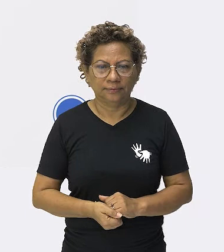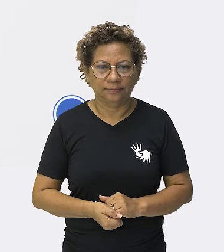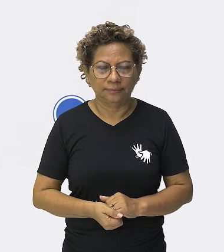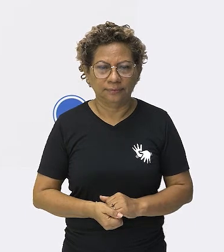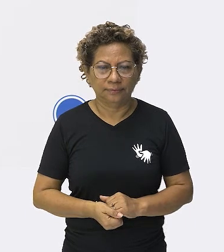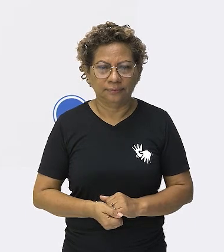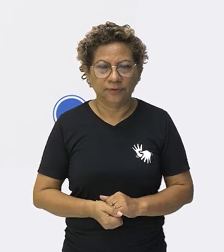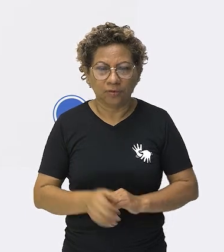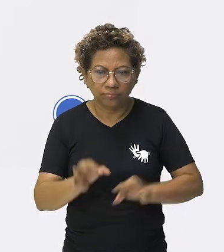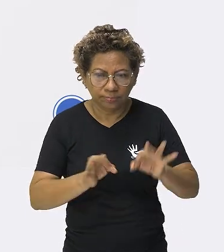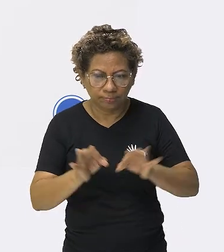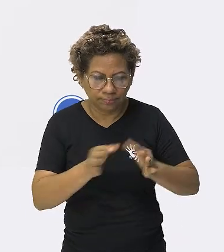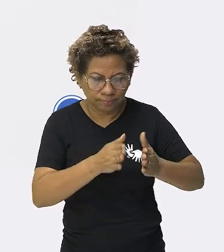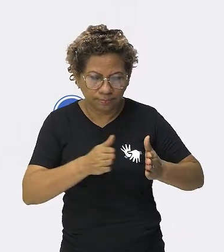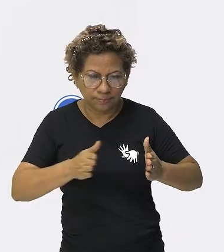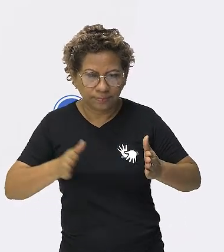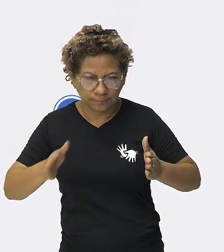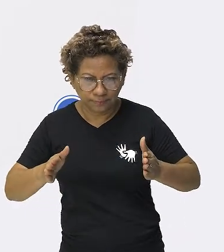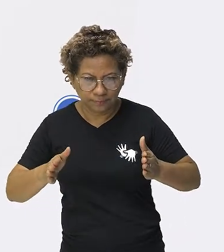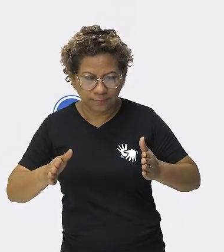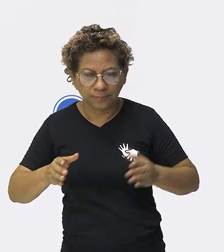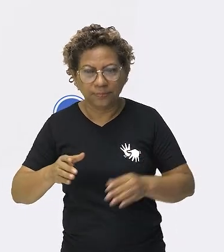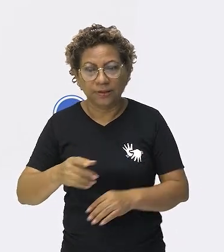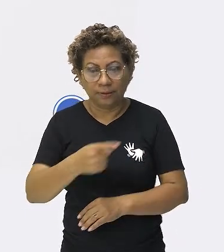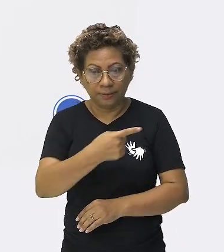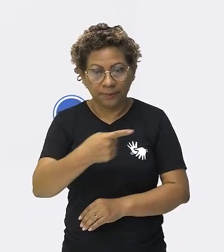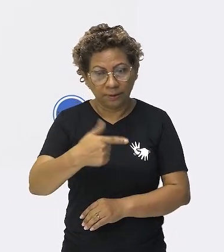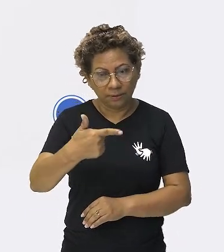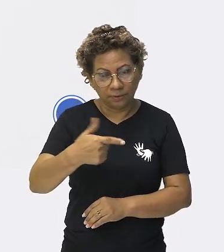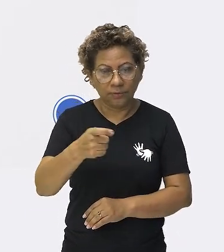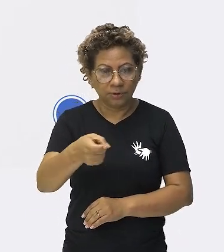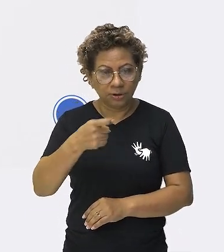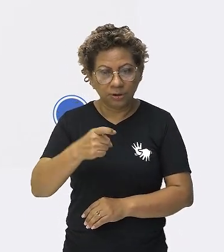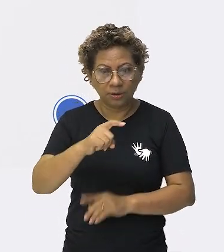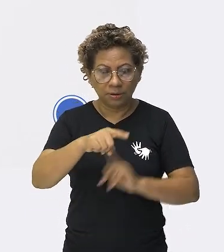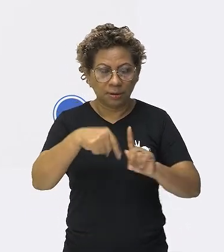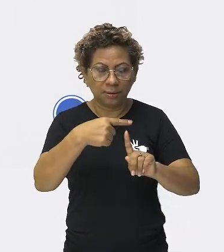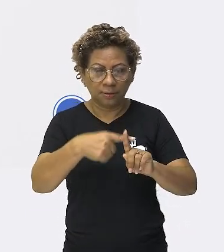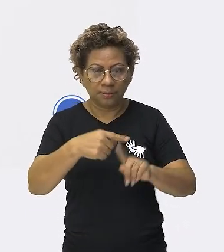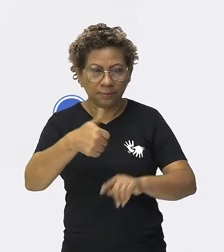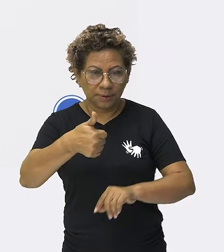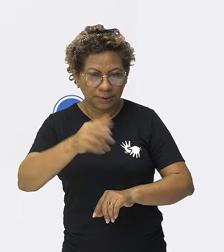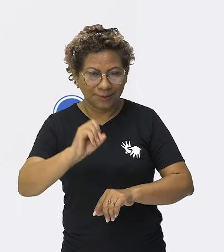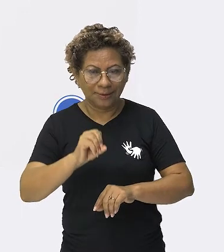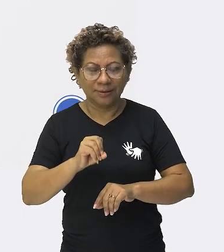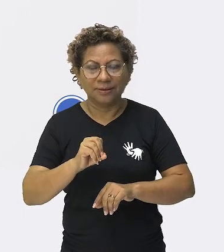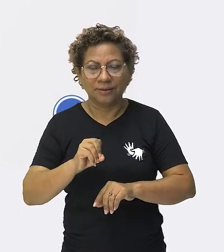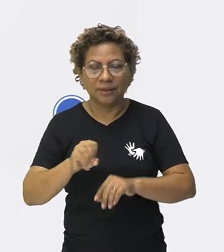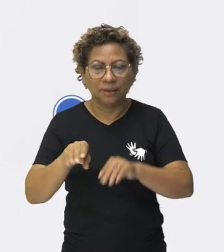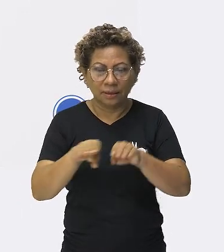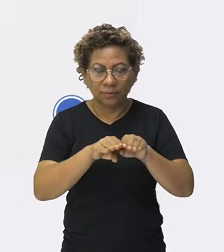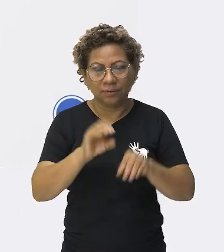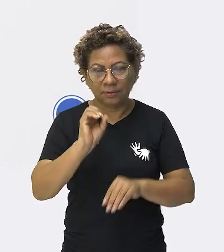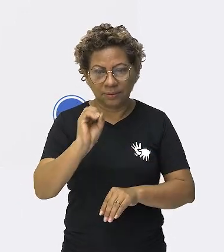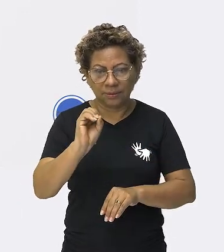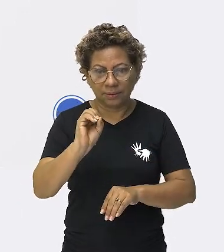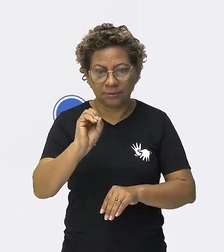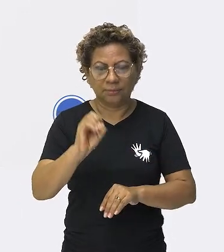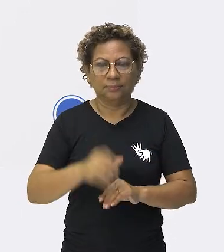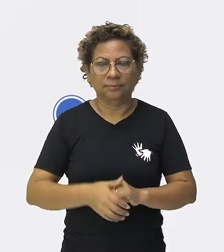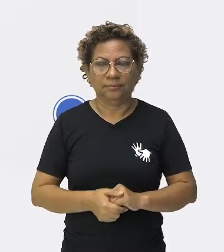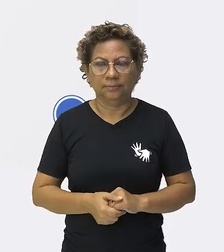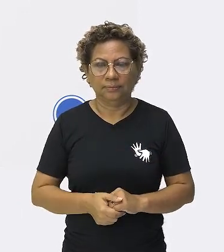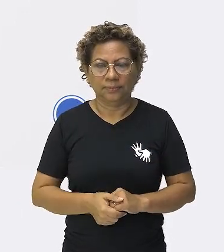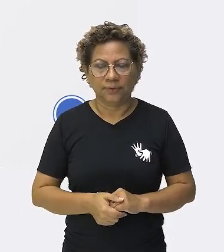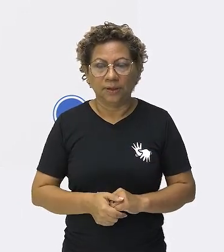Então, vai ficar menos 2x mais 10 igual a zero. Agora não